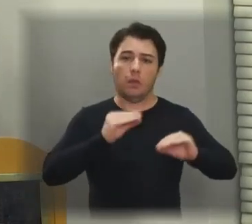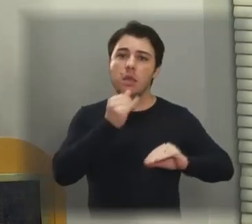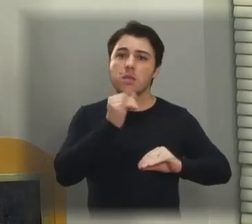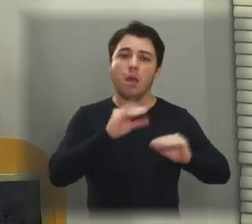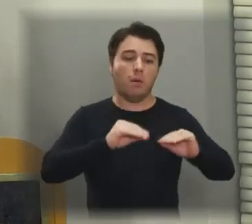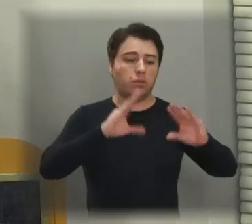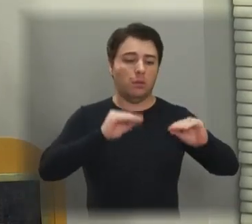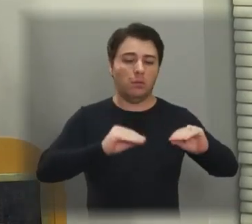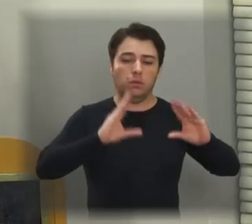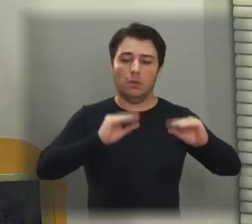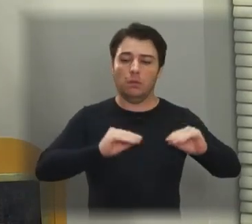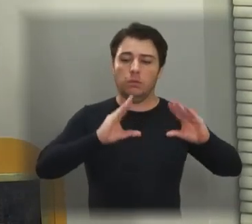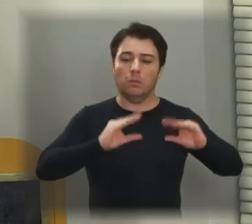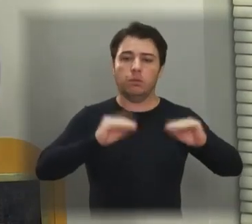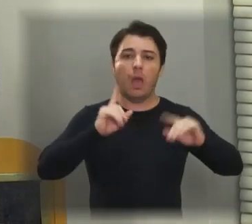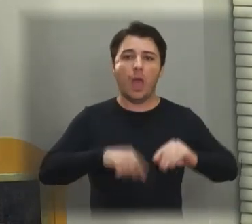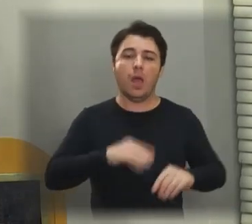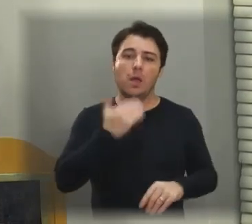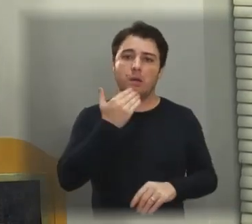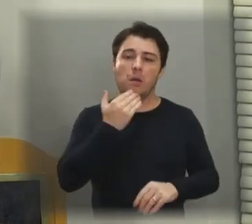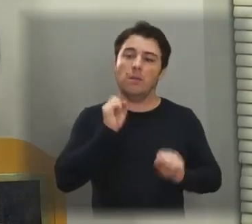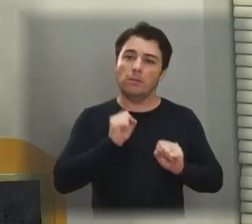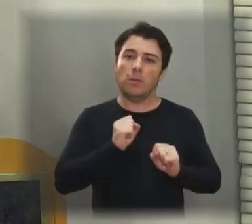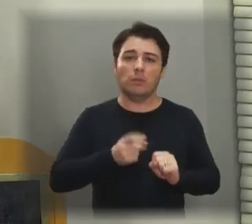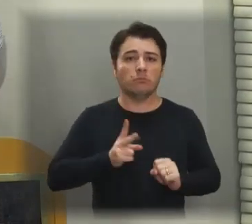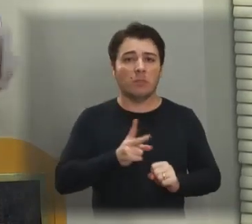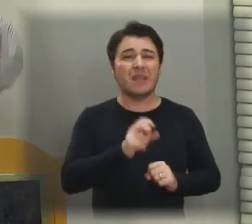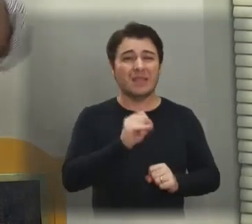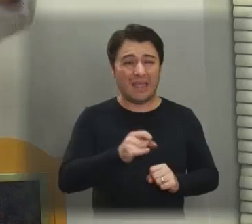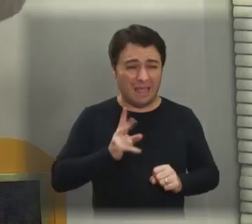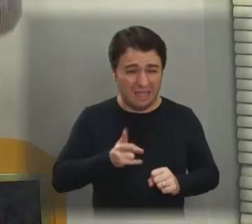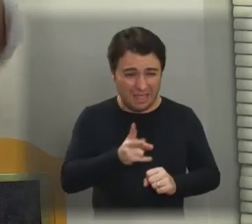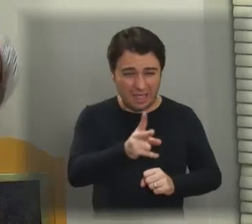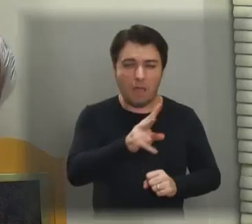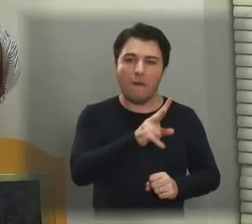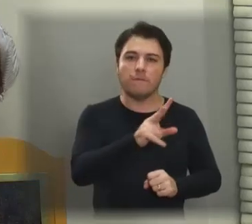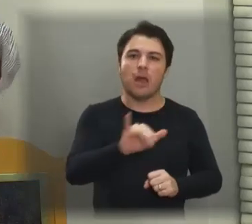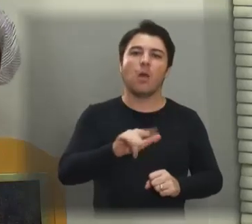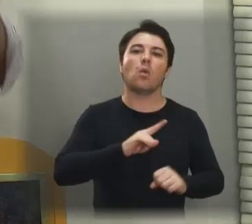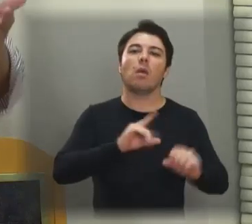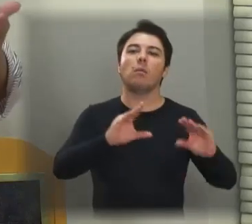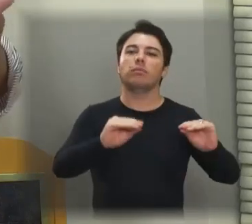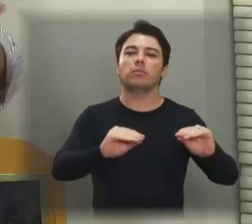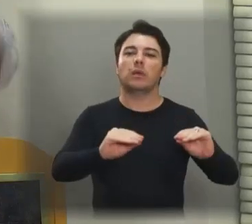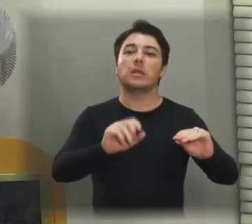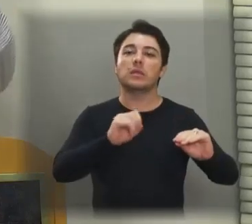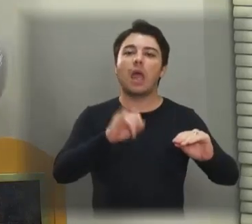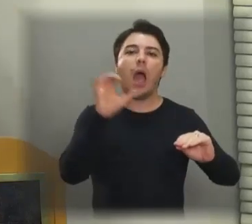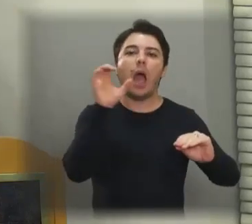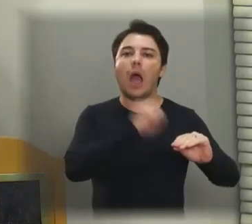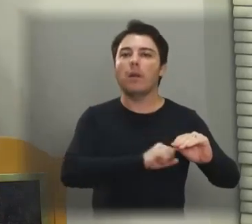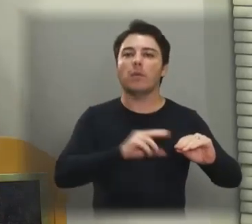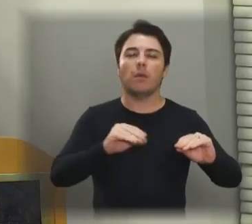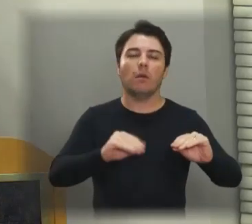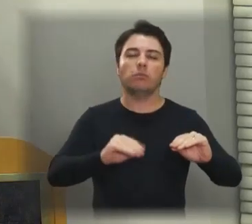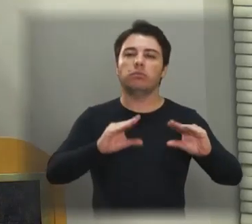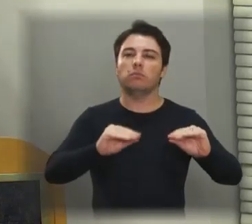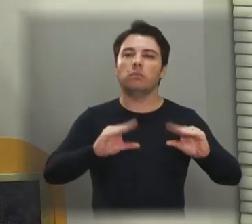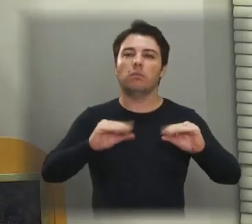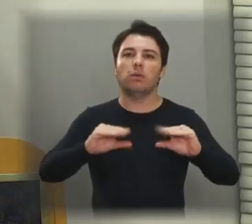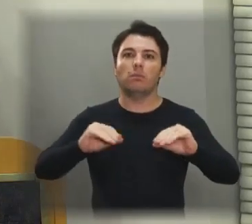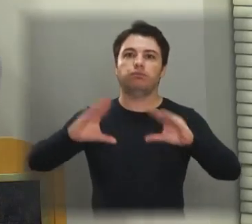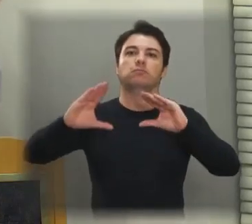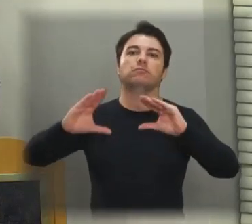porque tem algum defeito que ele possa transitório ou permanente se for permanente e depois desses que ele vai ficar desligado série foi transitório ele